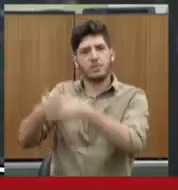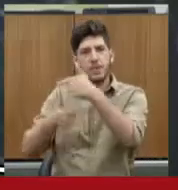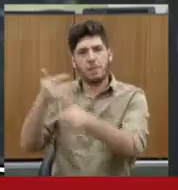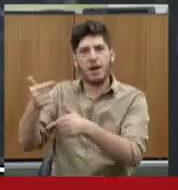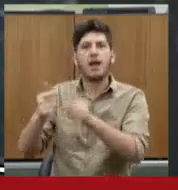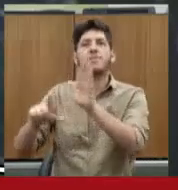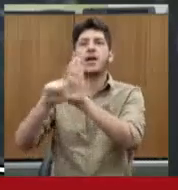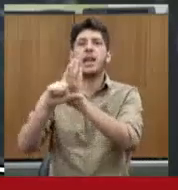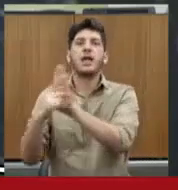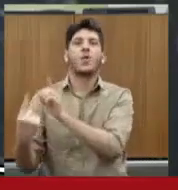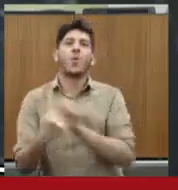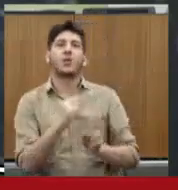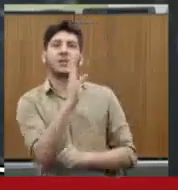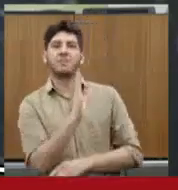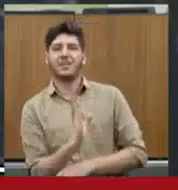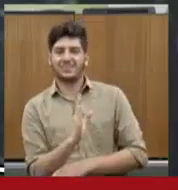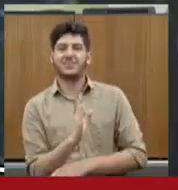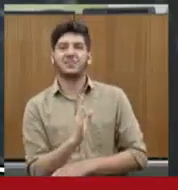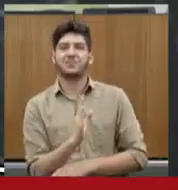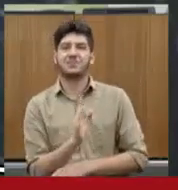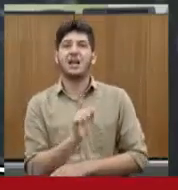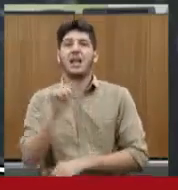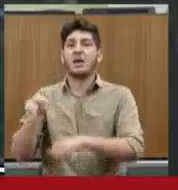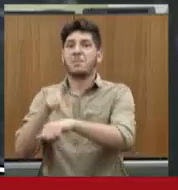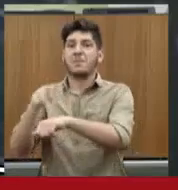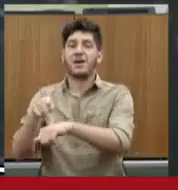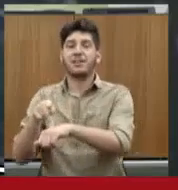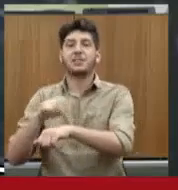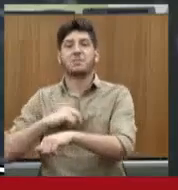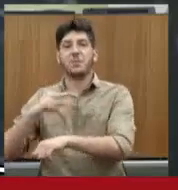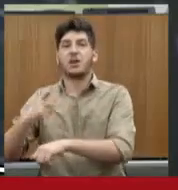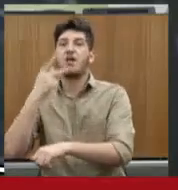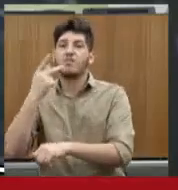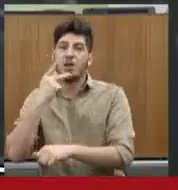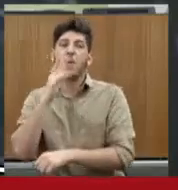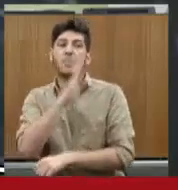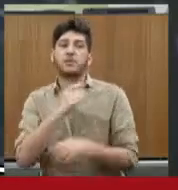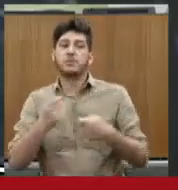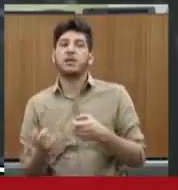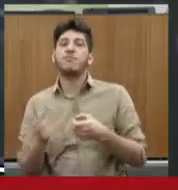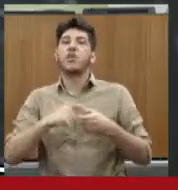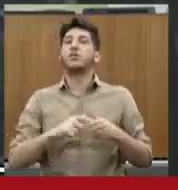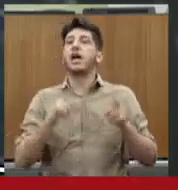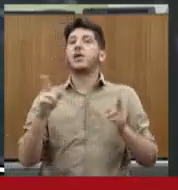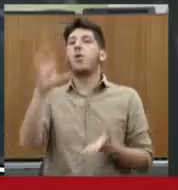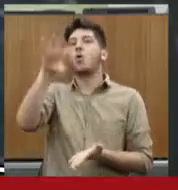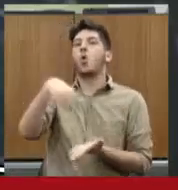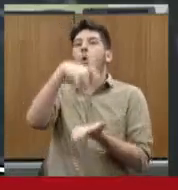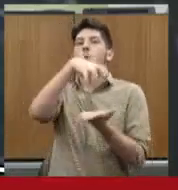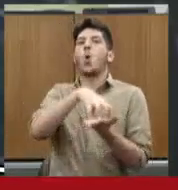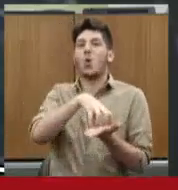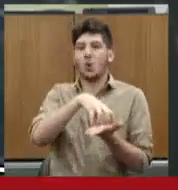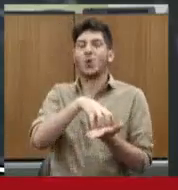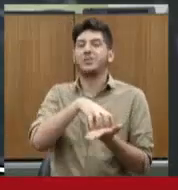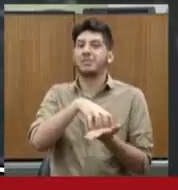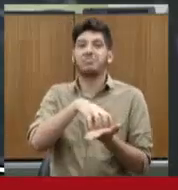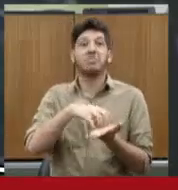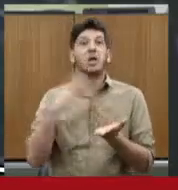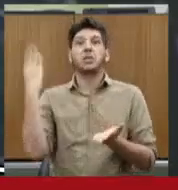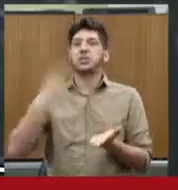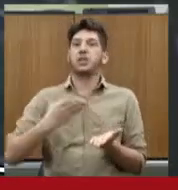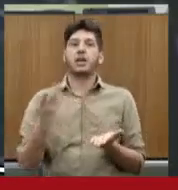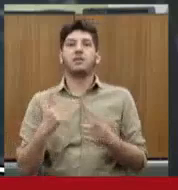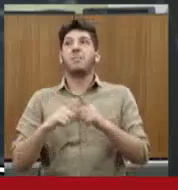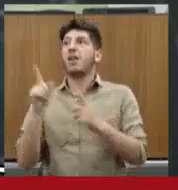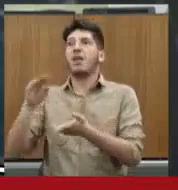Brasil, determinando que o Brasil retornasse ao estado de colônia, numa insensatez, numa falta de